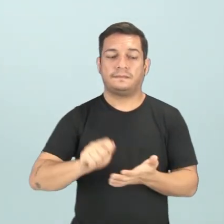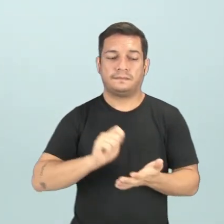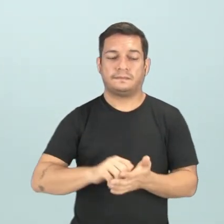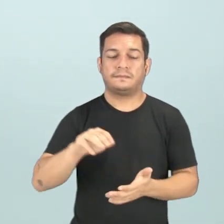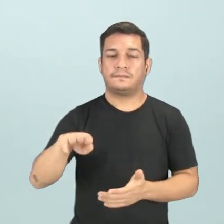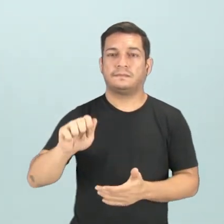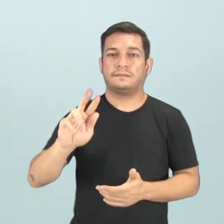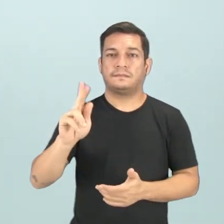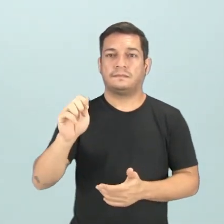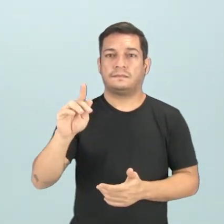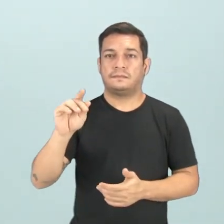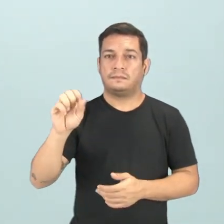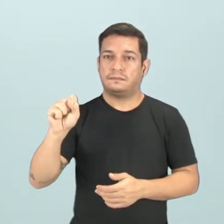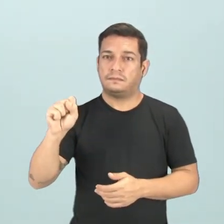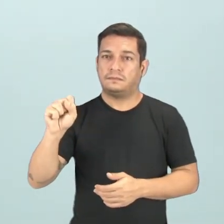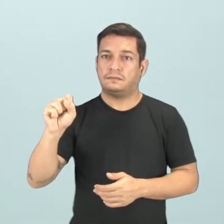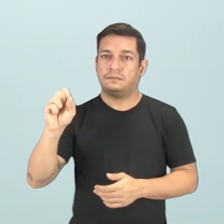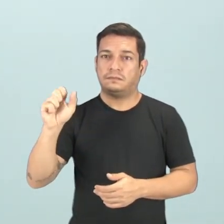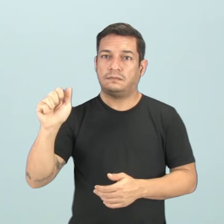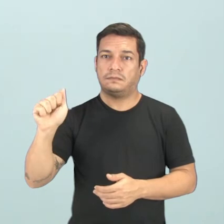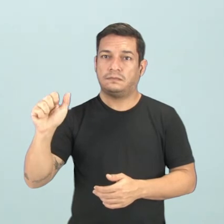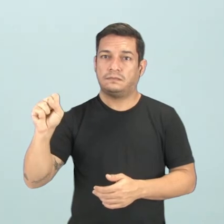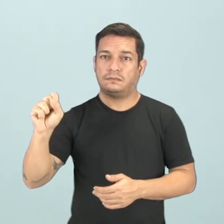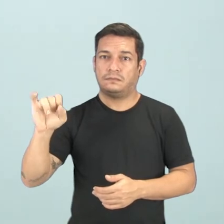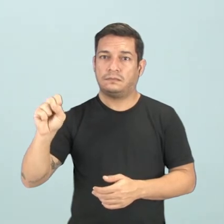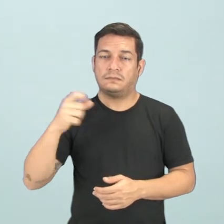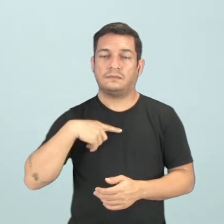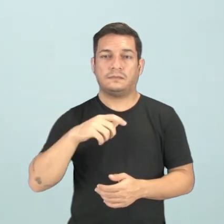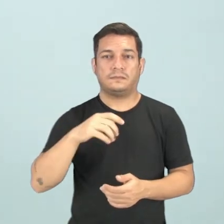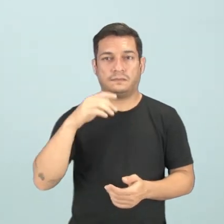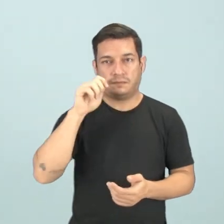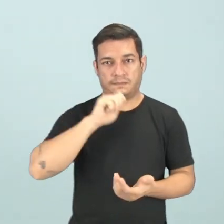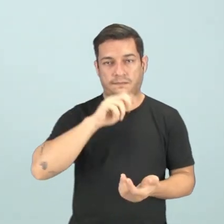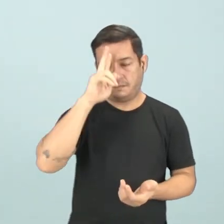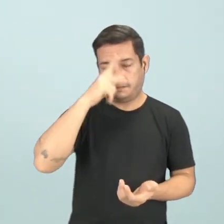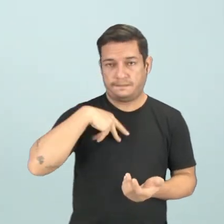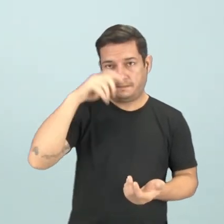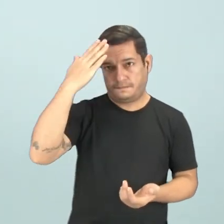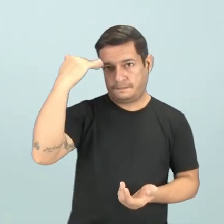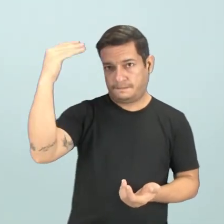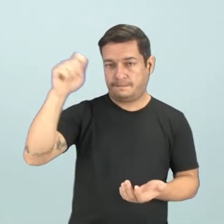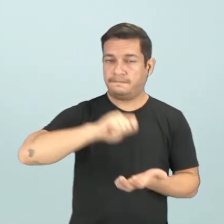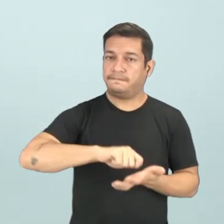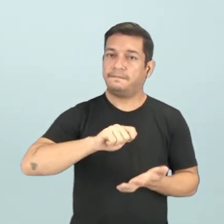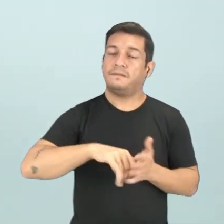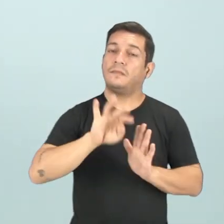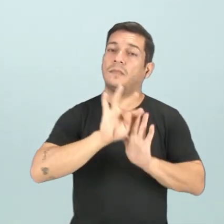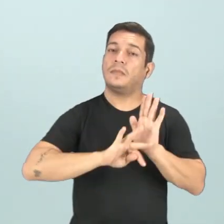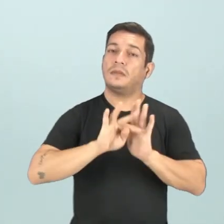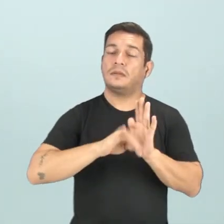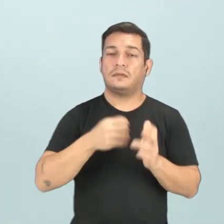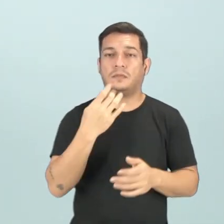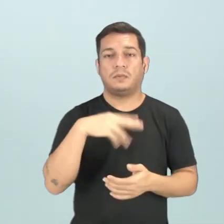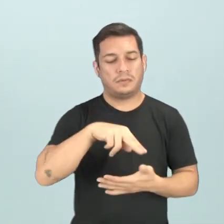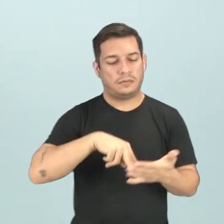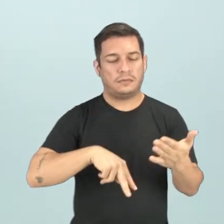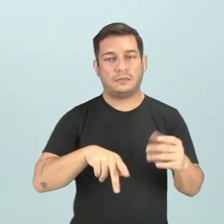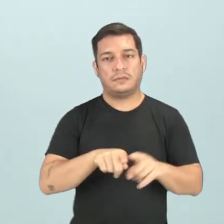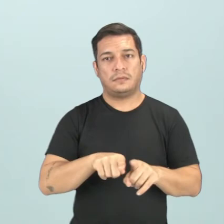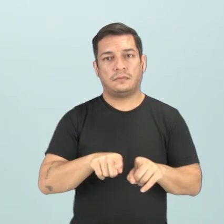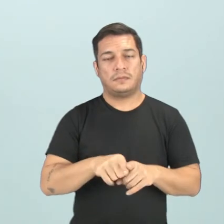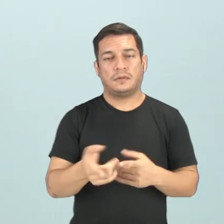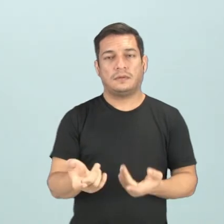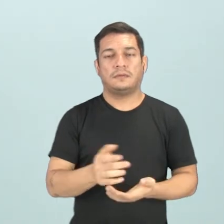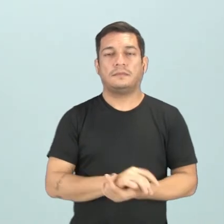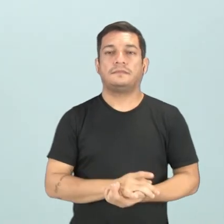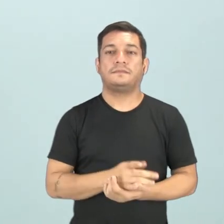Machado de Assis, é um dos maiores escritores que nós temos, tá bom? É um texto muito bom para se ler,